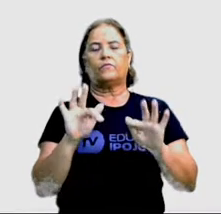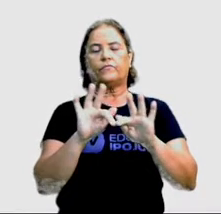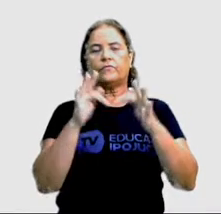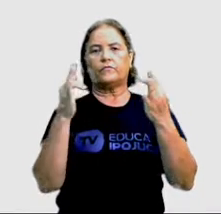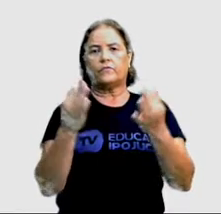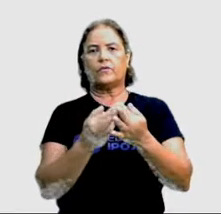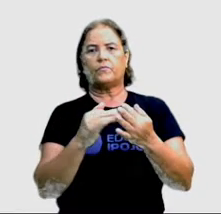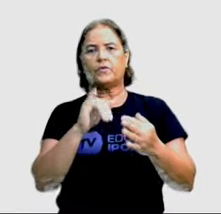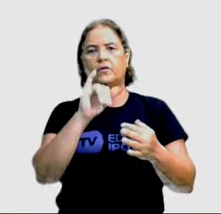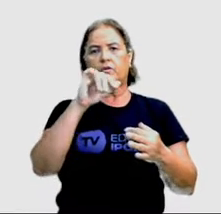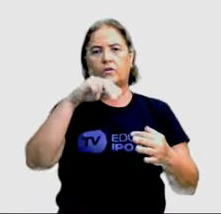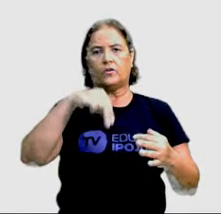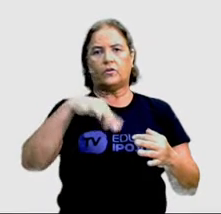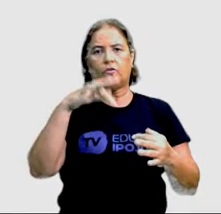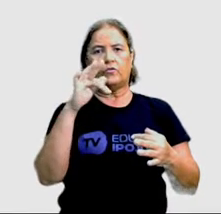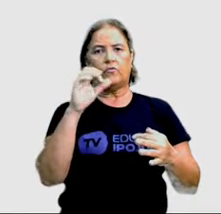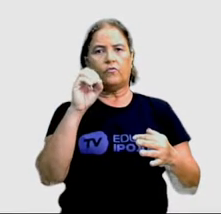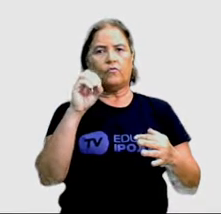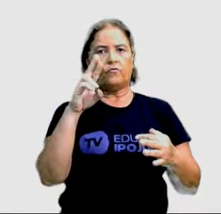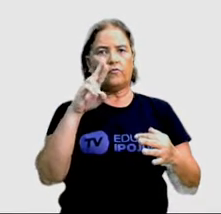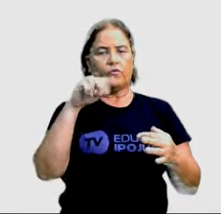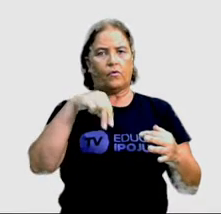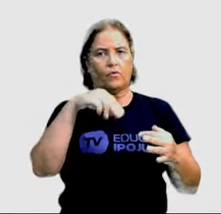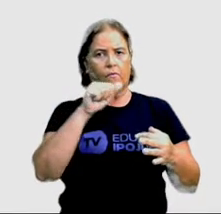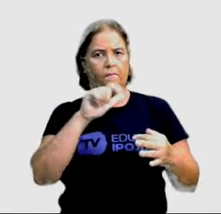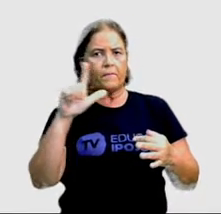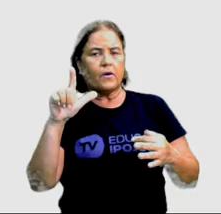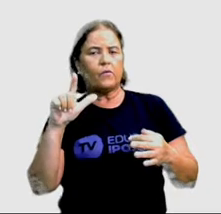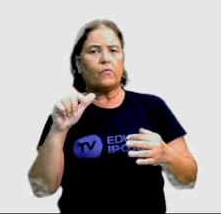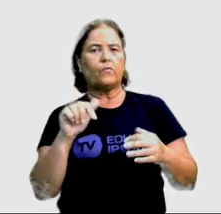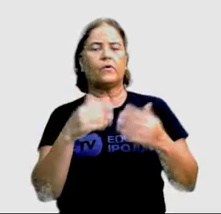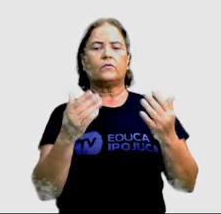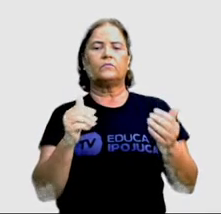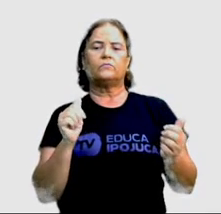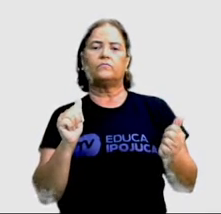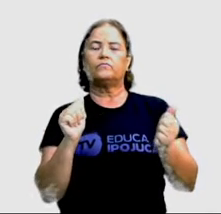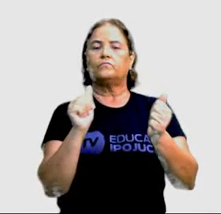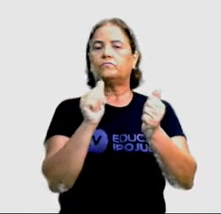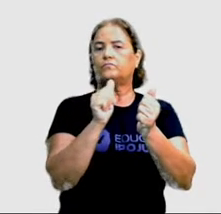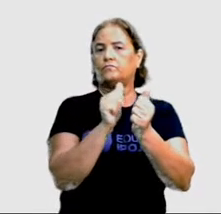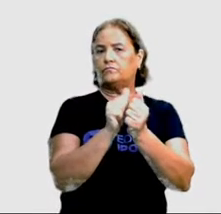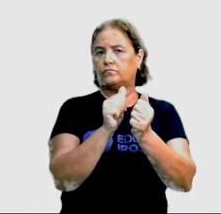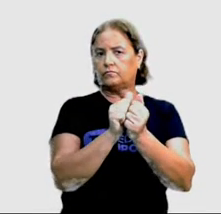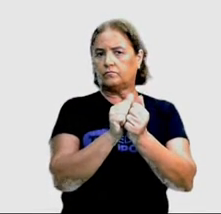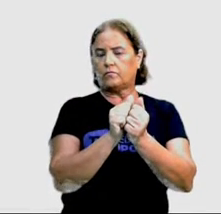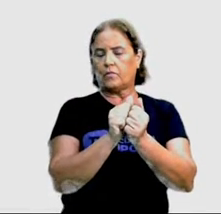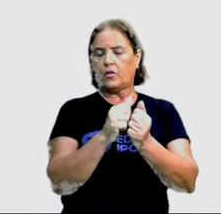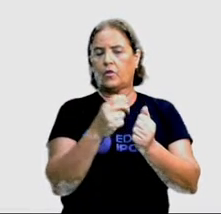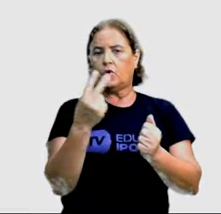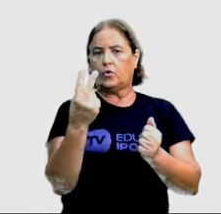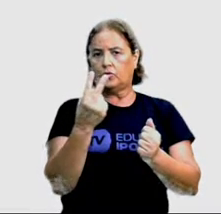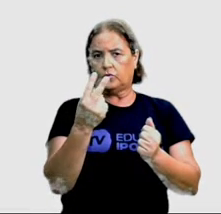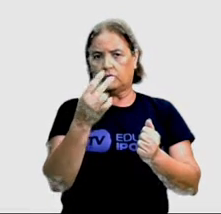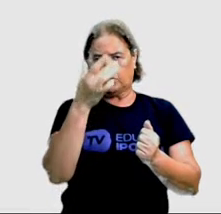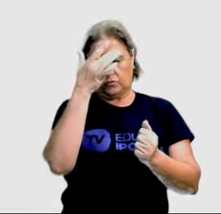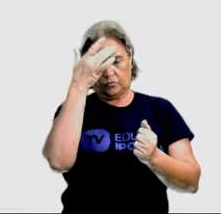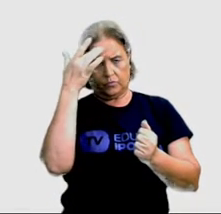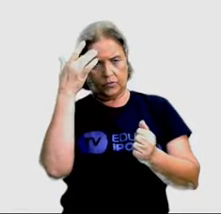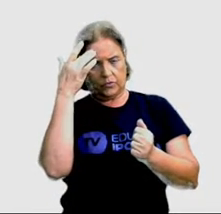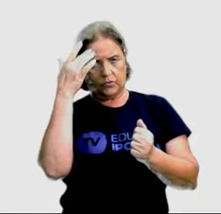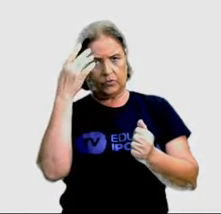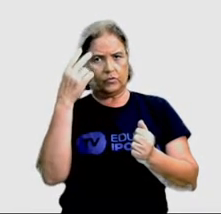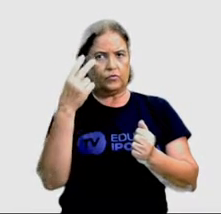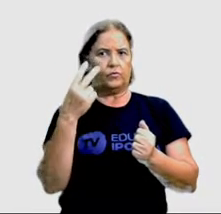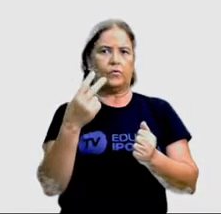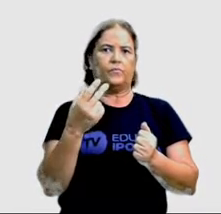Família informal, formada pela união estável, ou seja, as duas pessoas, ou o casal também